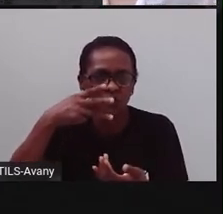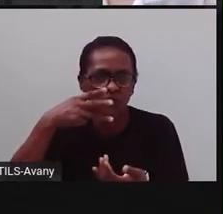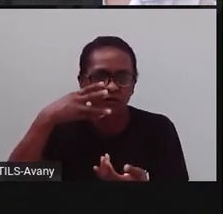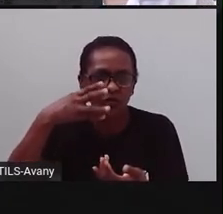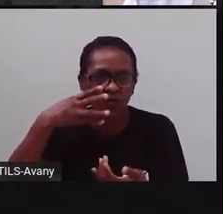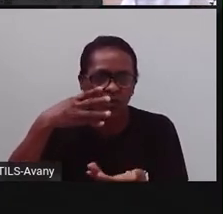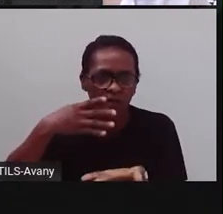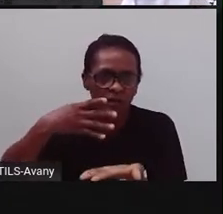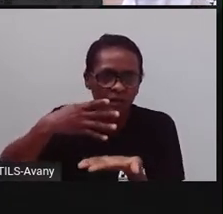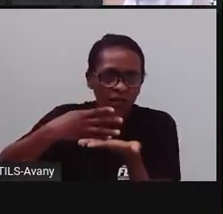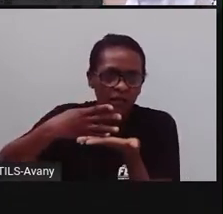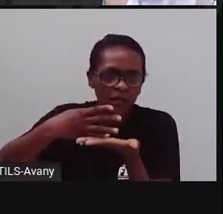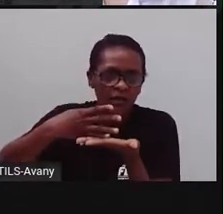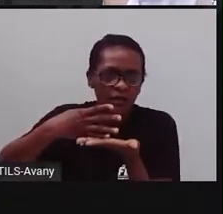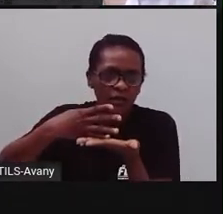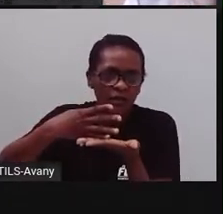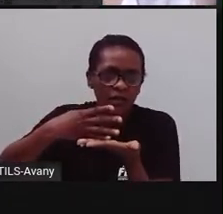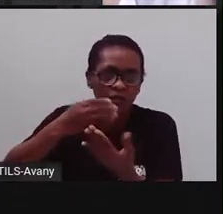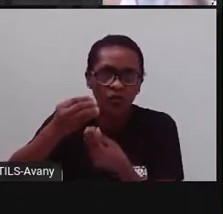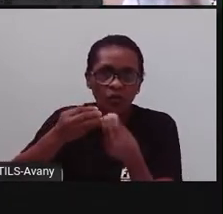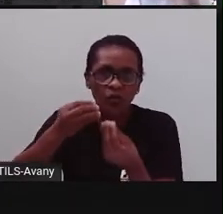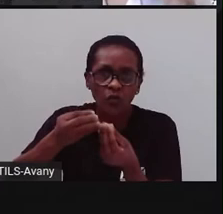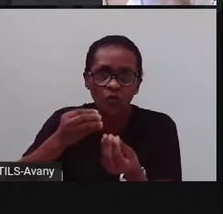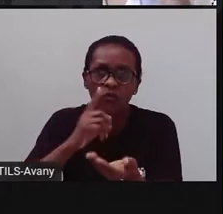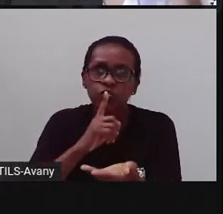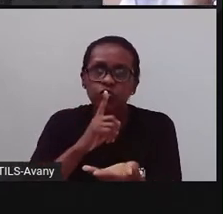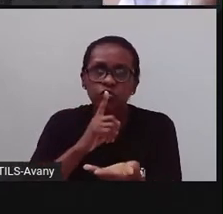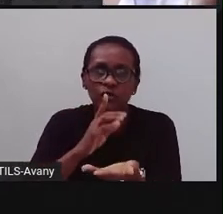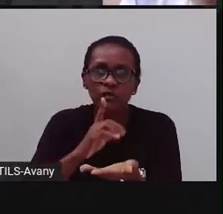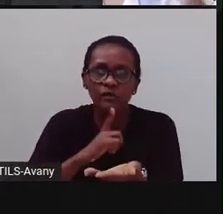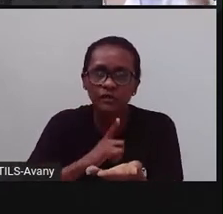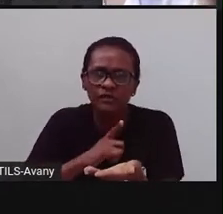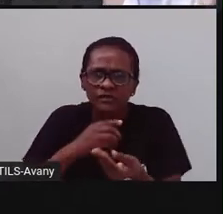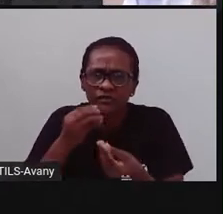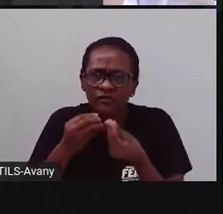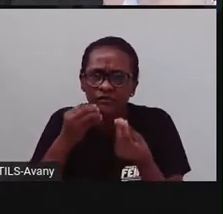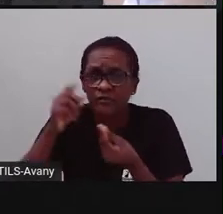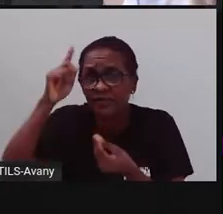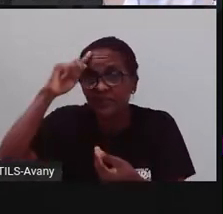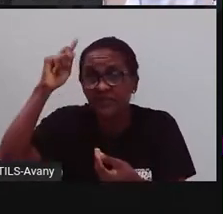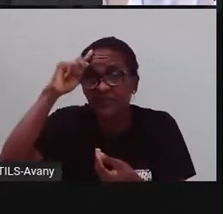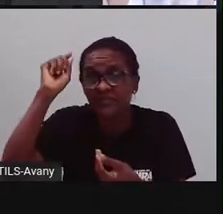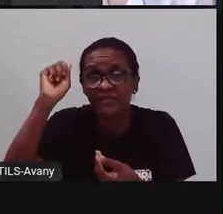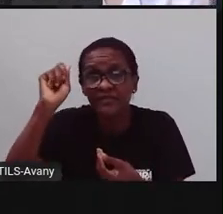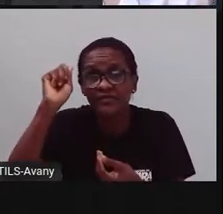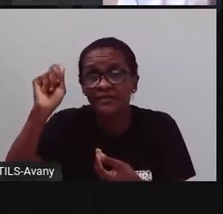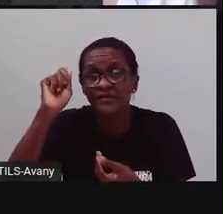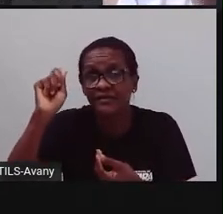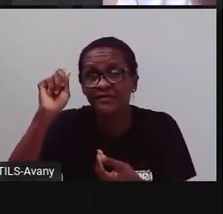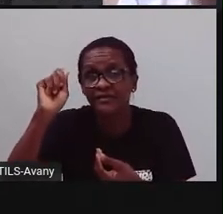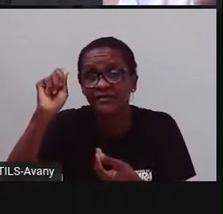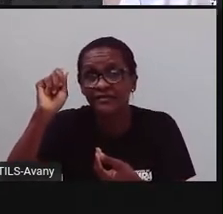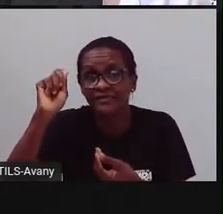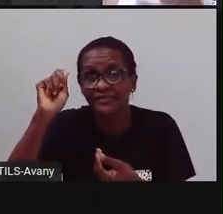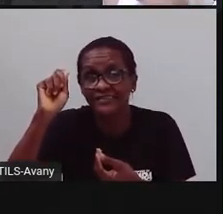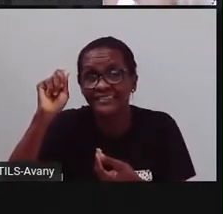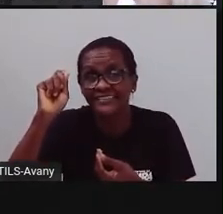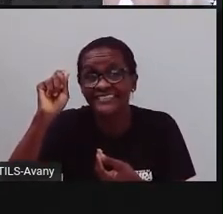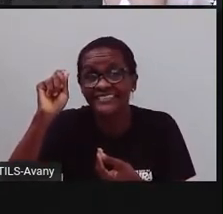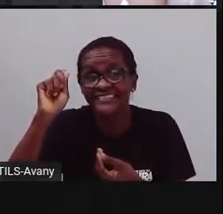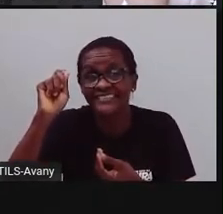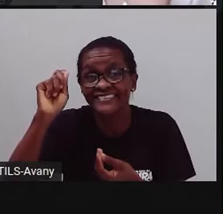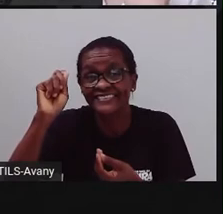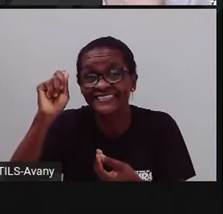tem umas dela em cima lá do bolo então Já conseguiram pensar imaginar sobre o que esse livro vai falar